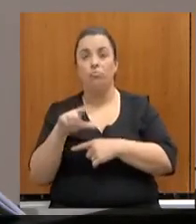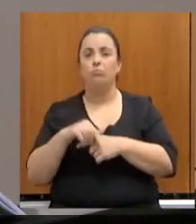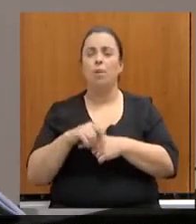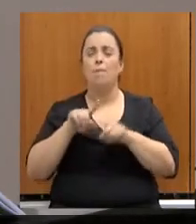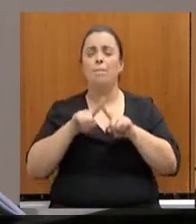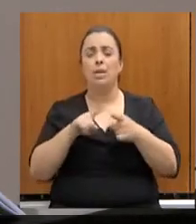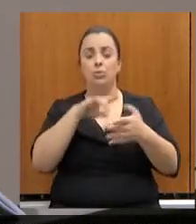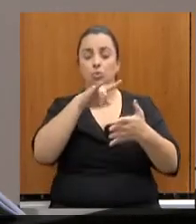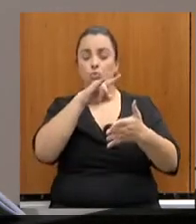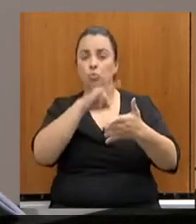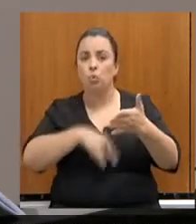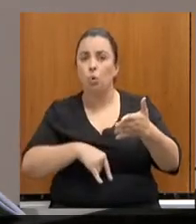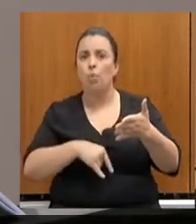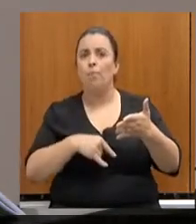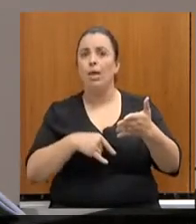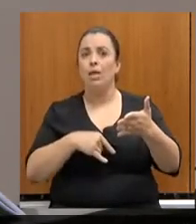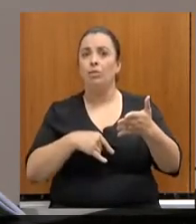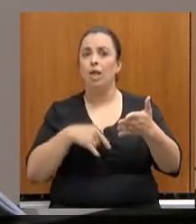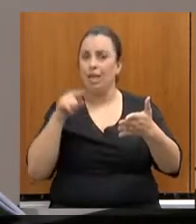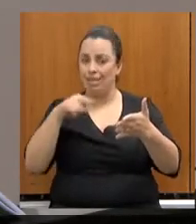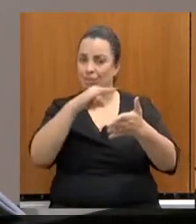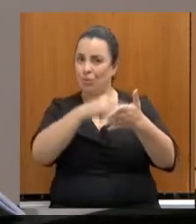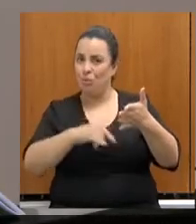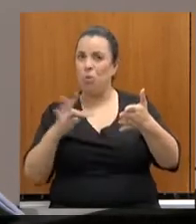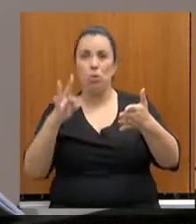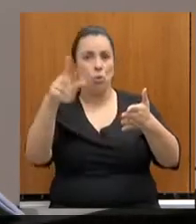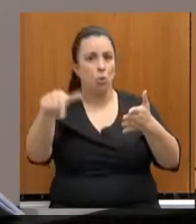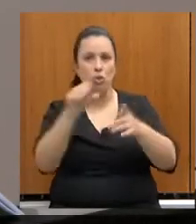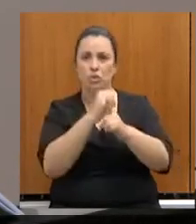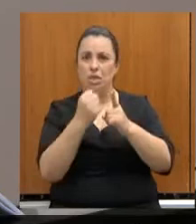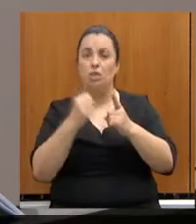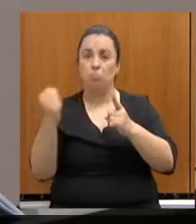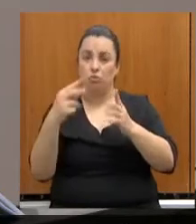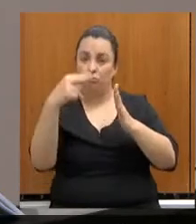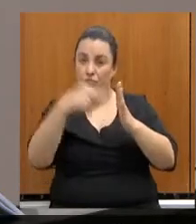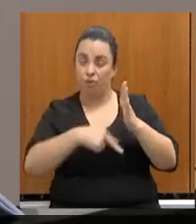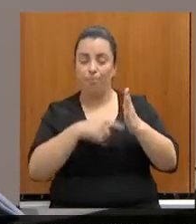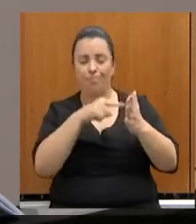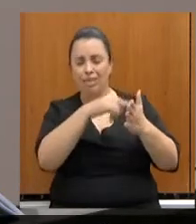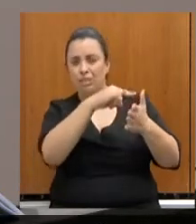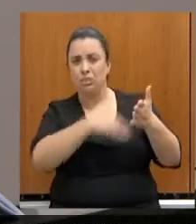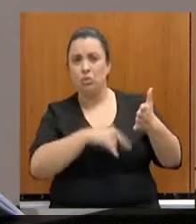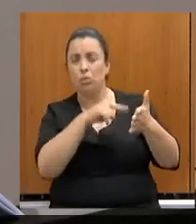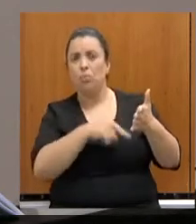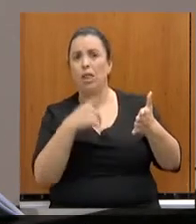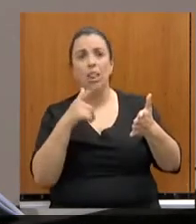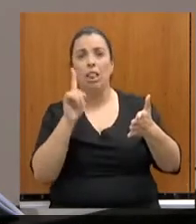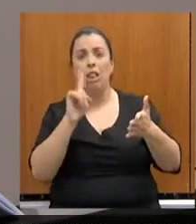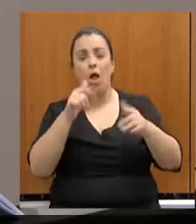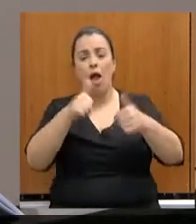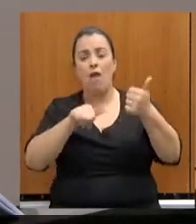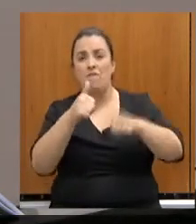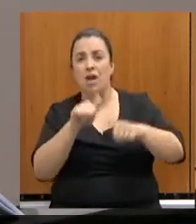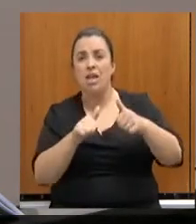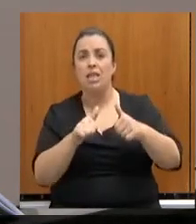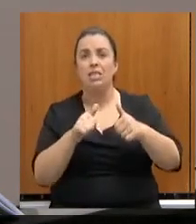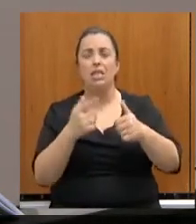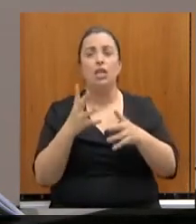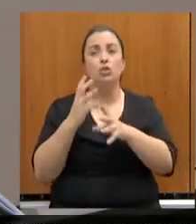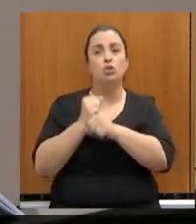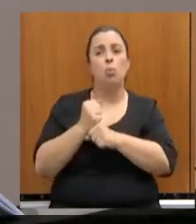documentação que toda a sociedade tem disponível a documentação não Analisa nem quente fica qualquer tipo de impacto